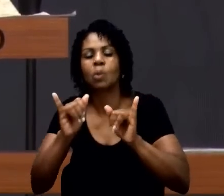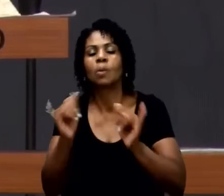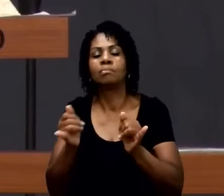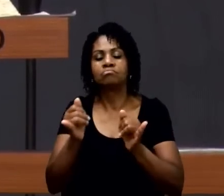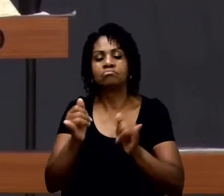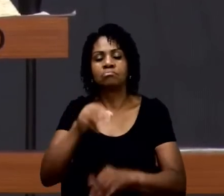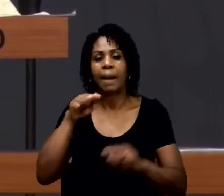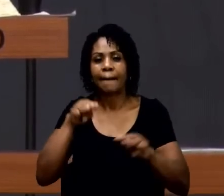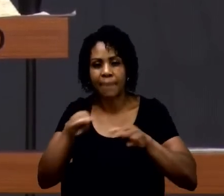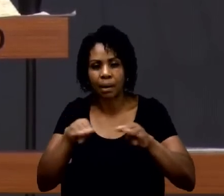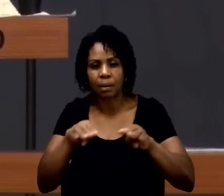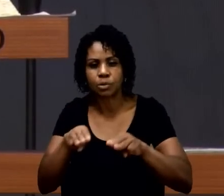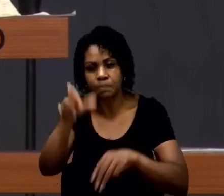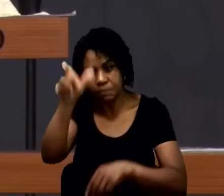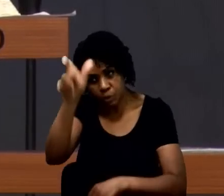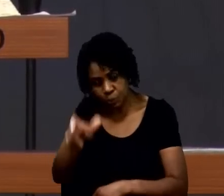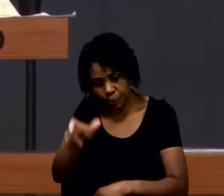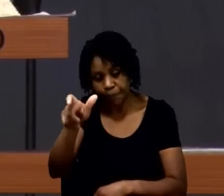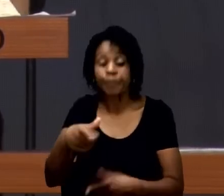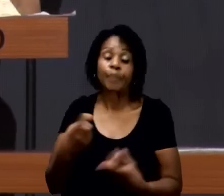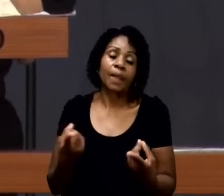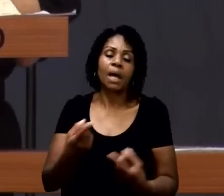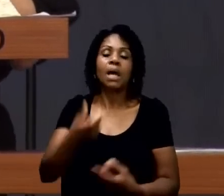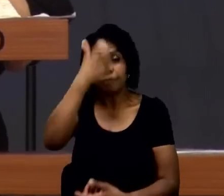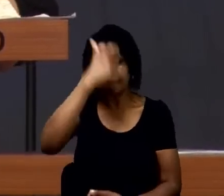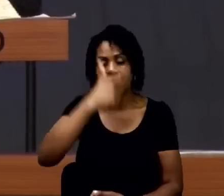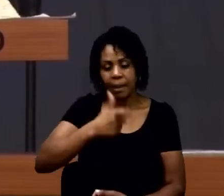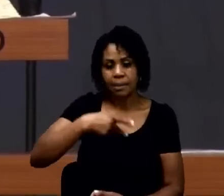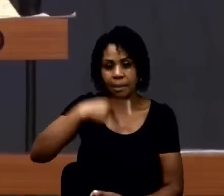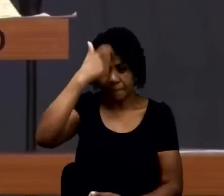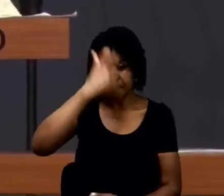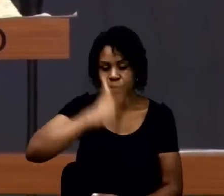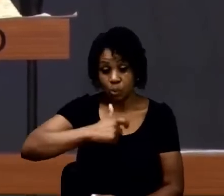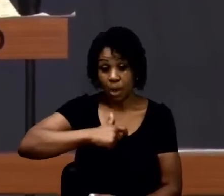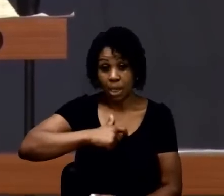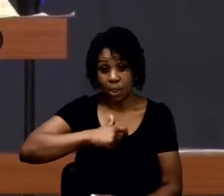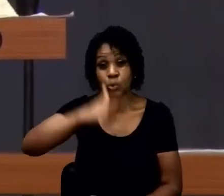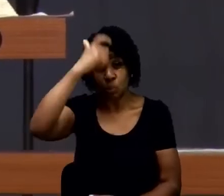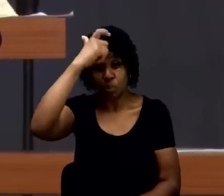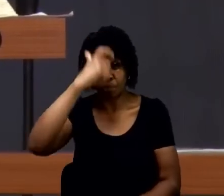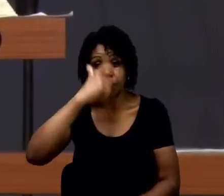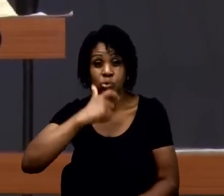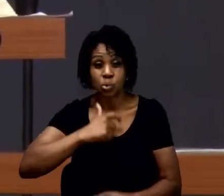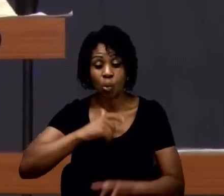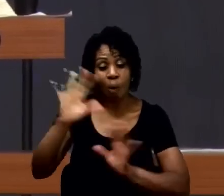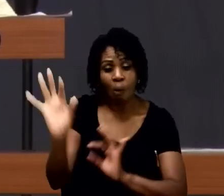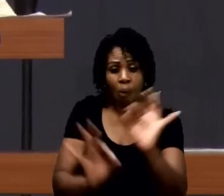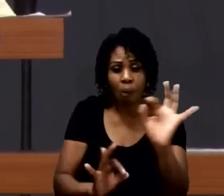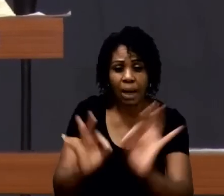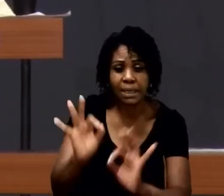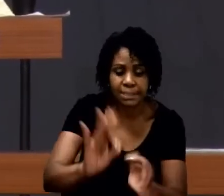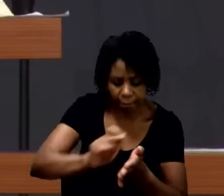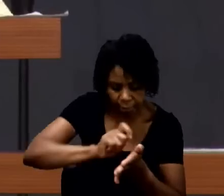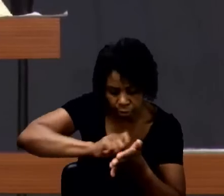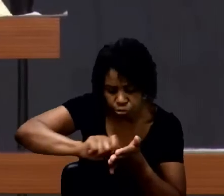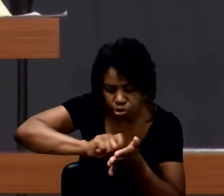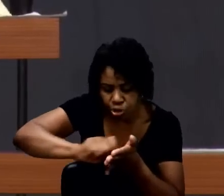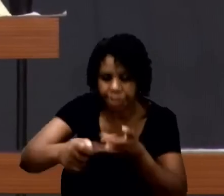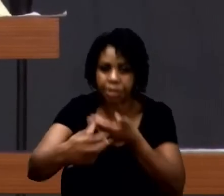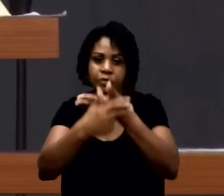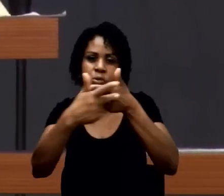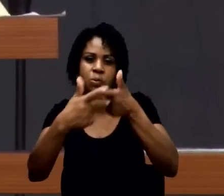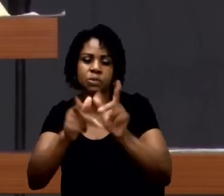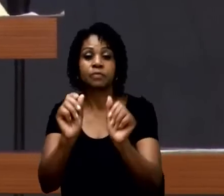Porque Jesus, por exemplo, eu, vou falar de mim, eu sou uma pessoa muito programada, eu tenho tudo escrito o que eu vou fazer,